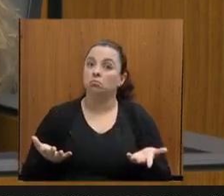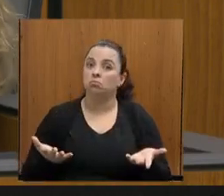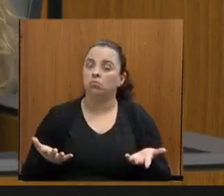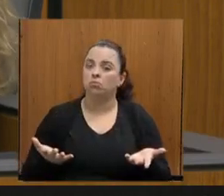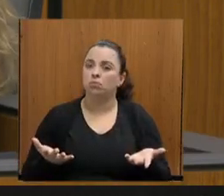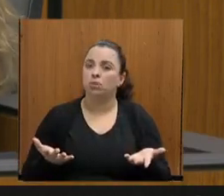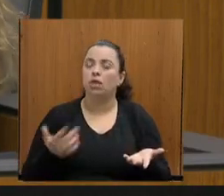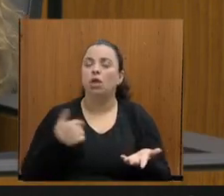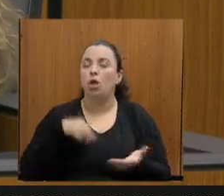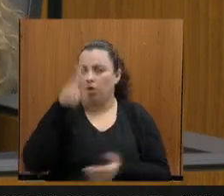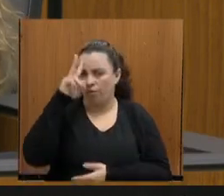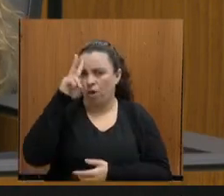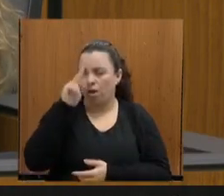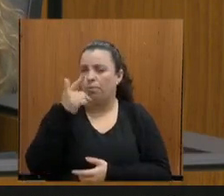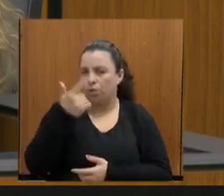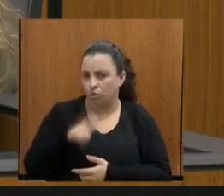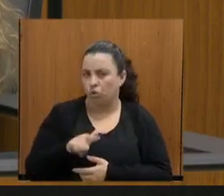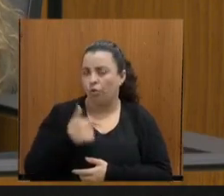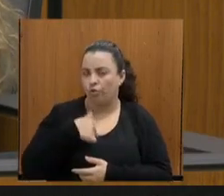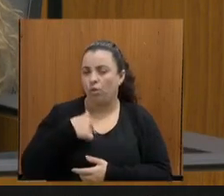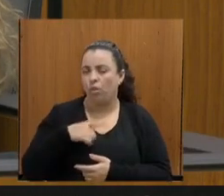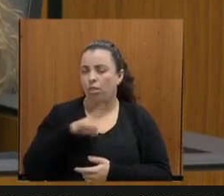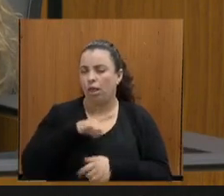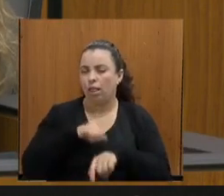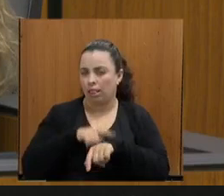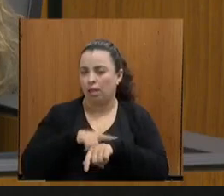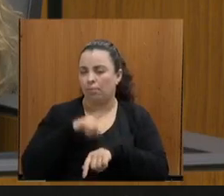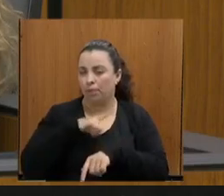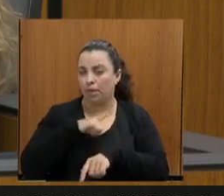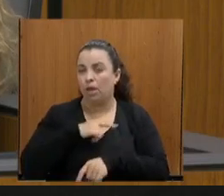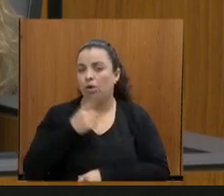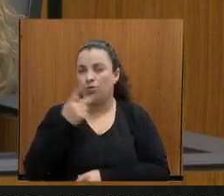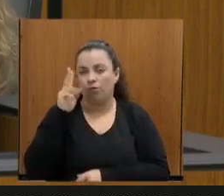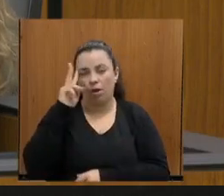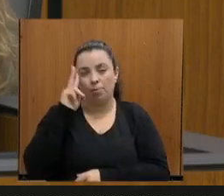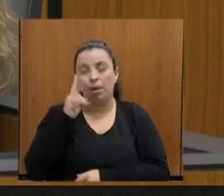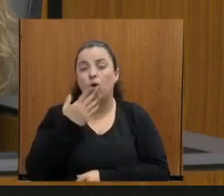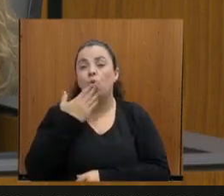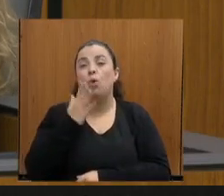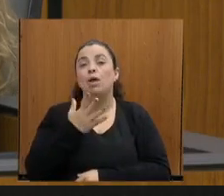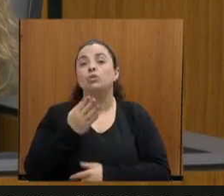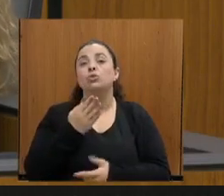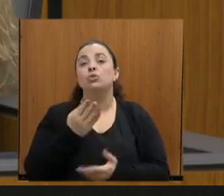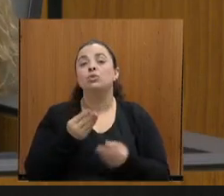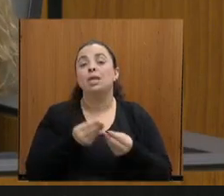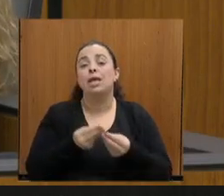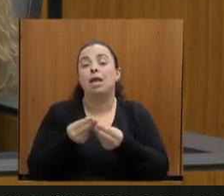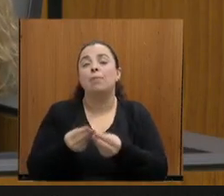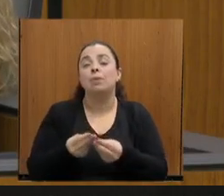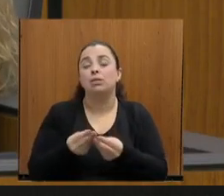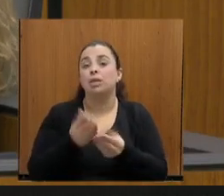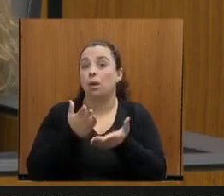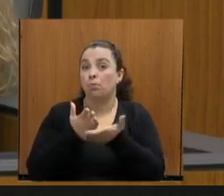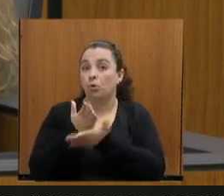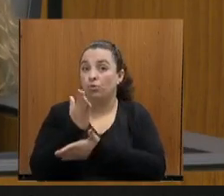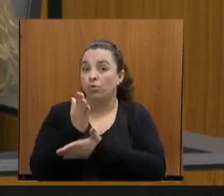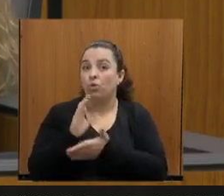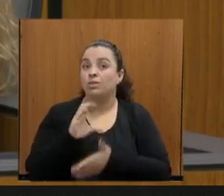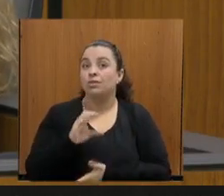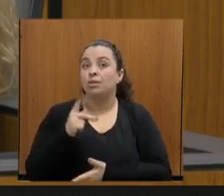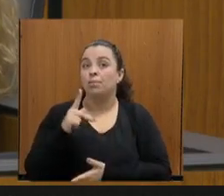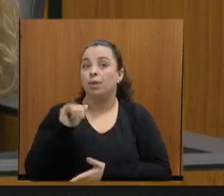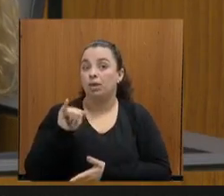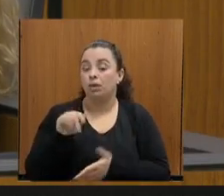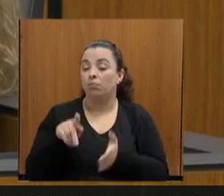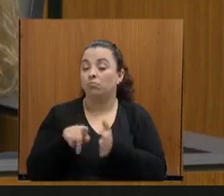recordar eu ainda tenho alguns segundos dos encaminhamentos que foram aprovados para CPI para que a Cemig